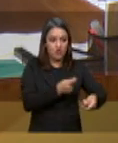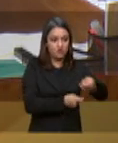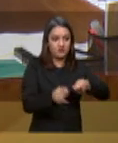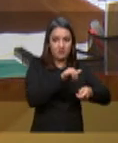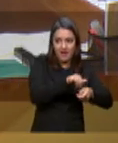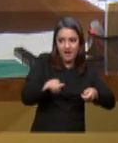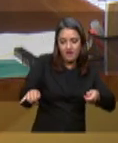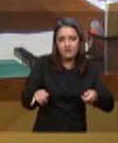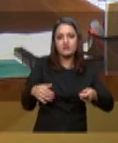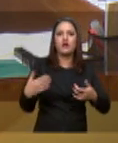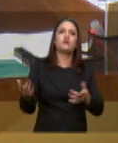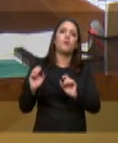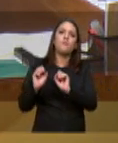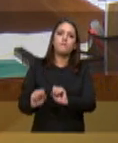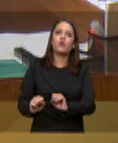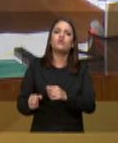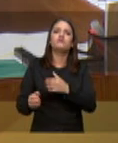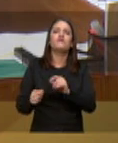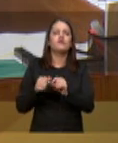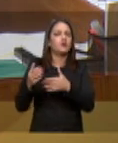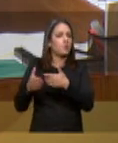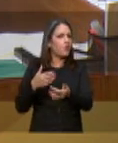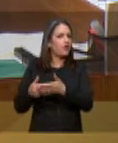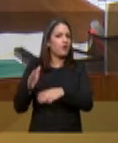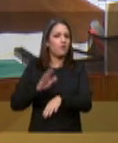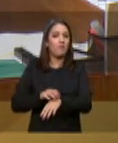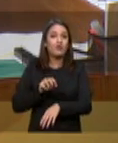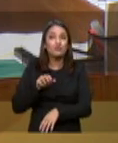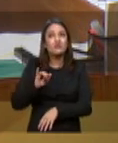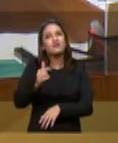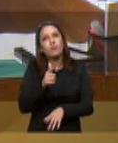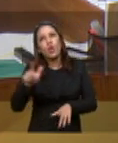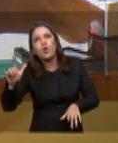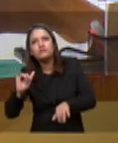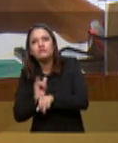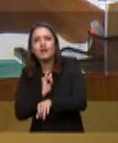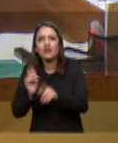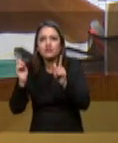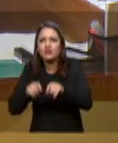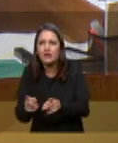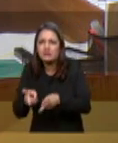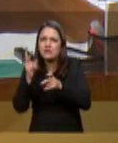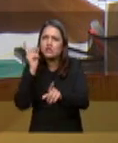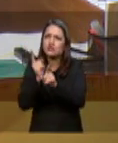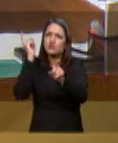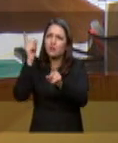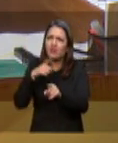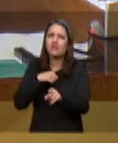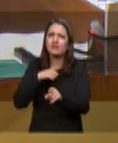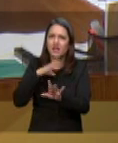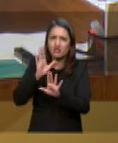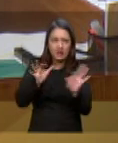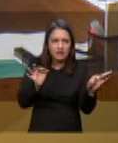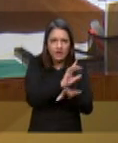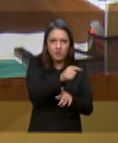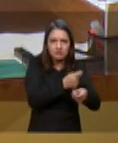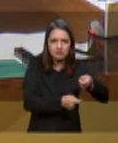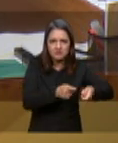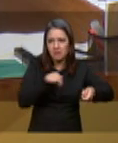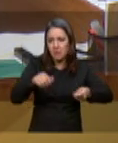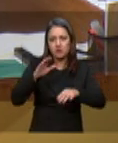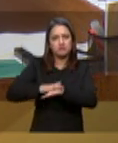administrativa, podendo oferecê-la a qualquer tempo, se, por outros meios, tem conhecimento do lançamento definitivo. Entendo que